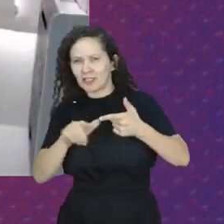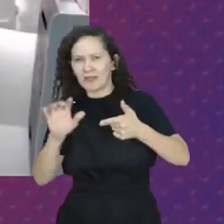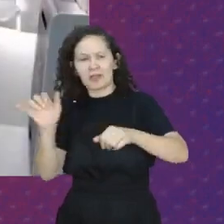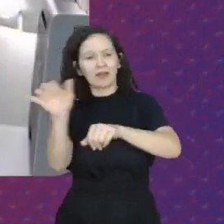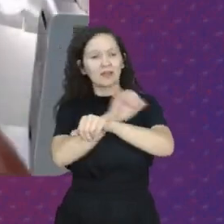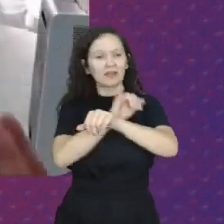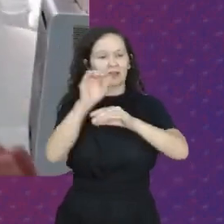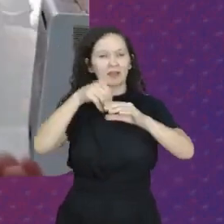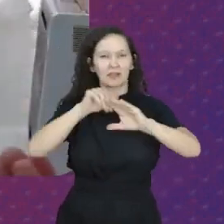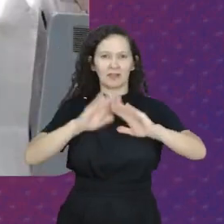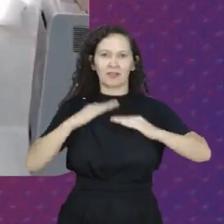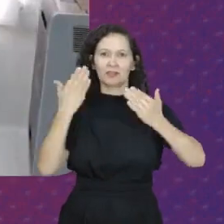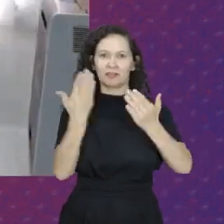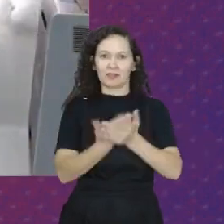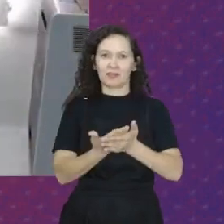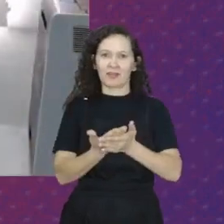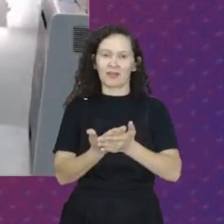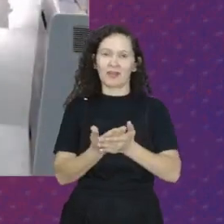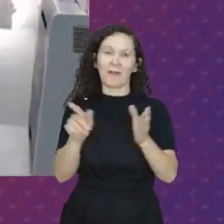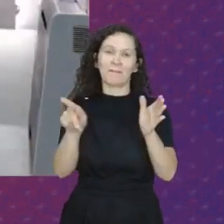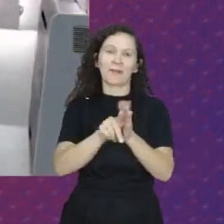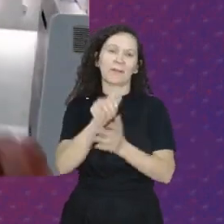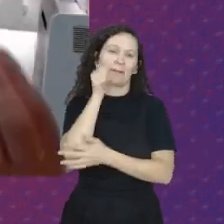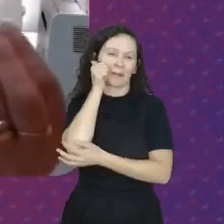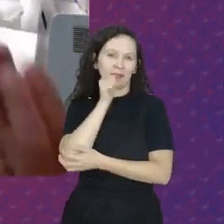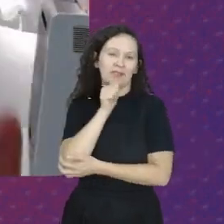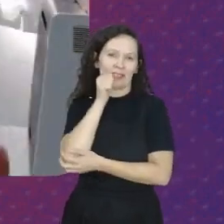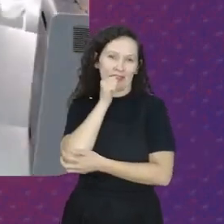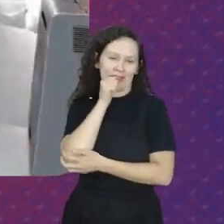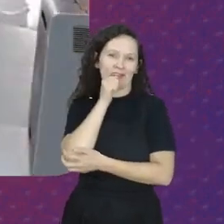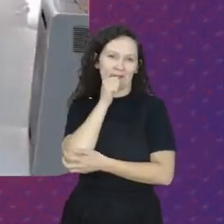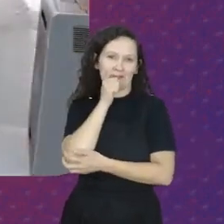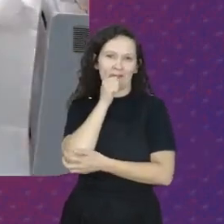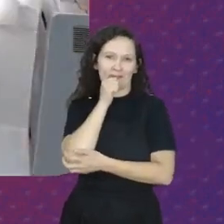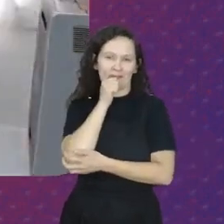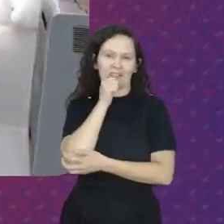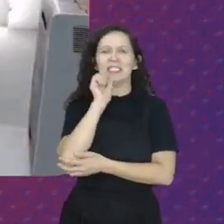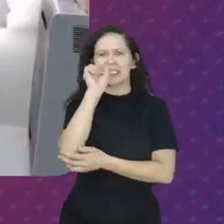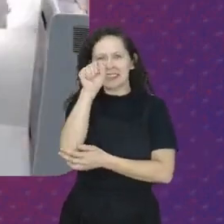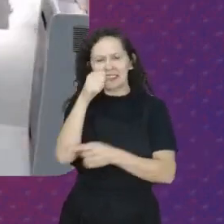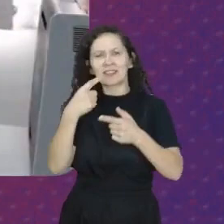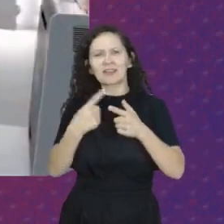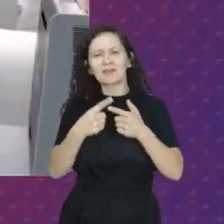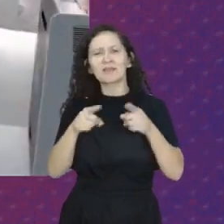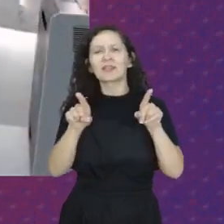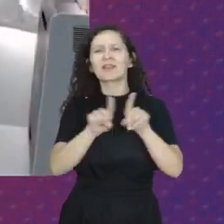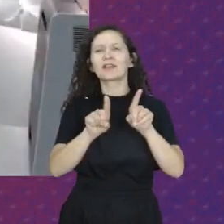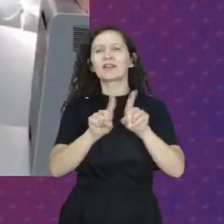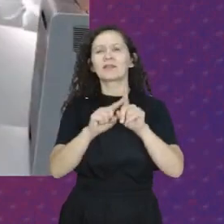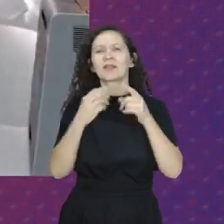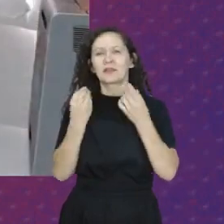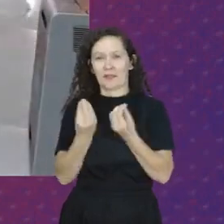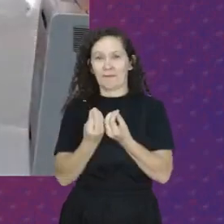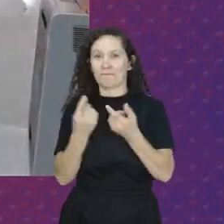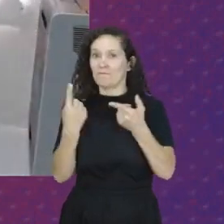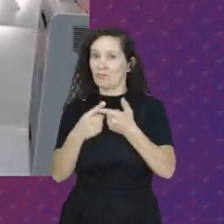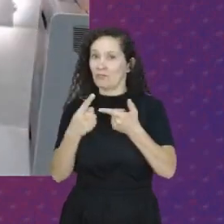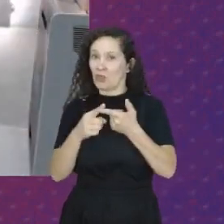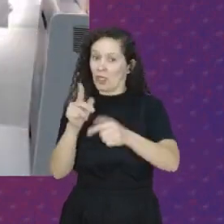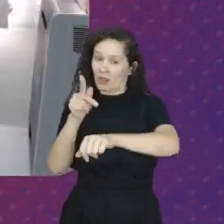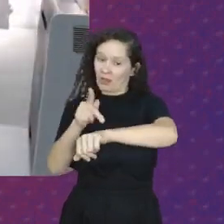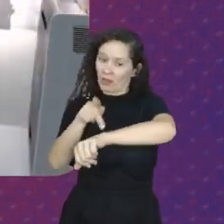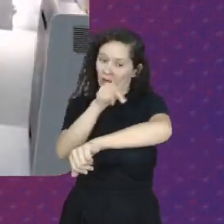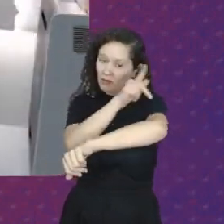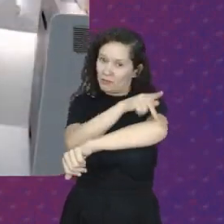dessas escolas são ocupados por mulheres. Sim, porque também, em razão de a